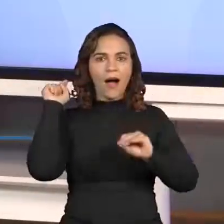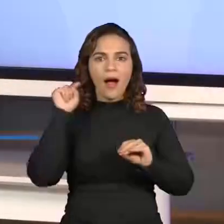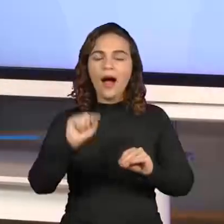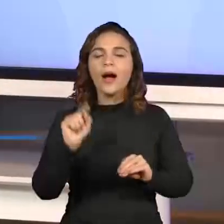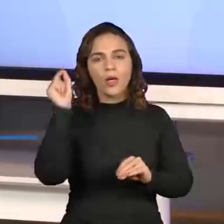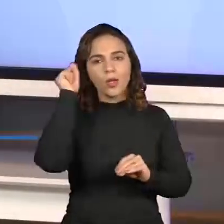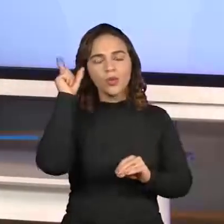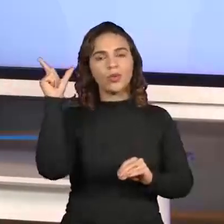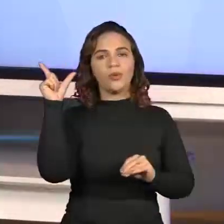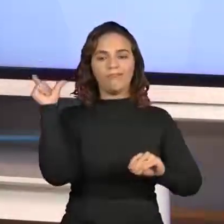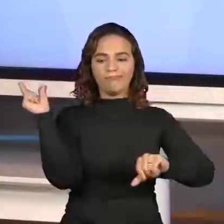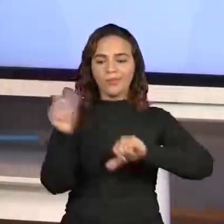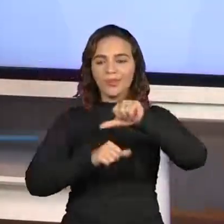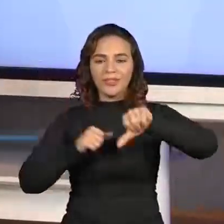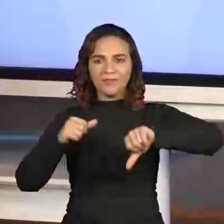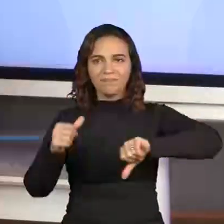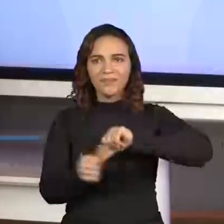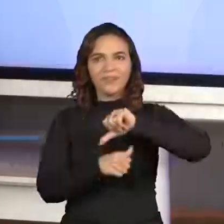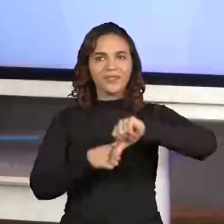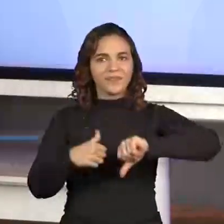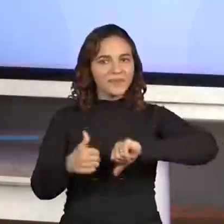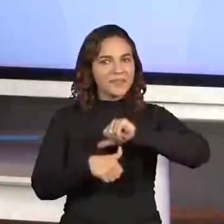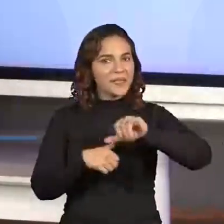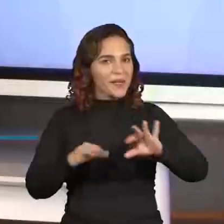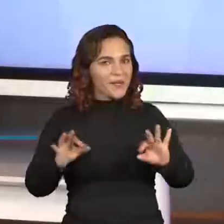transforme, certo? Então, é isso.